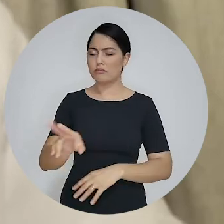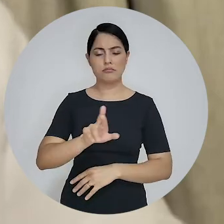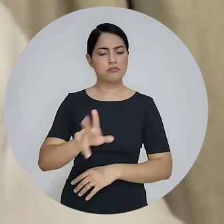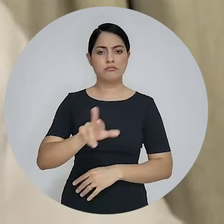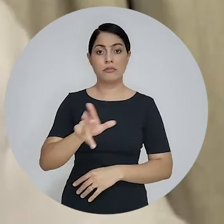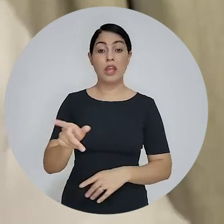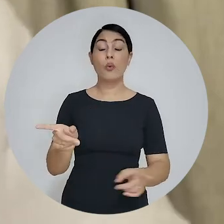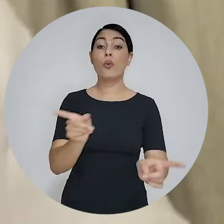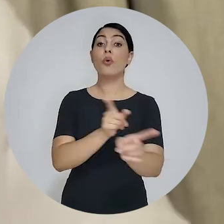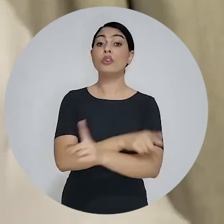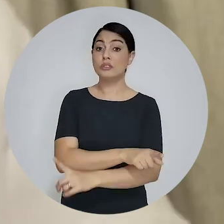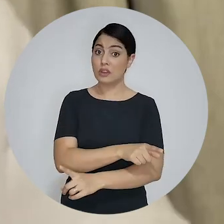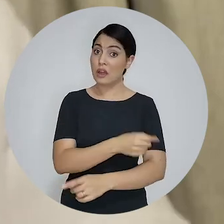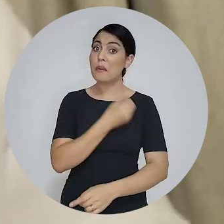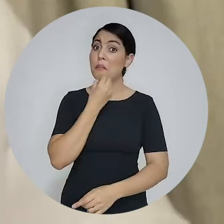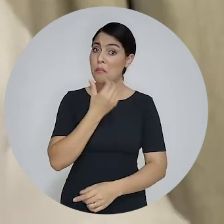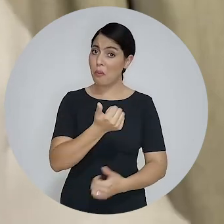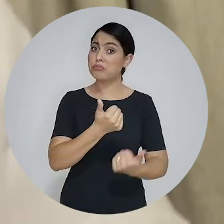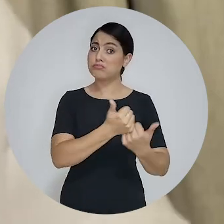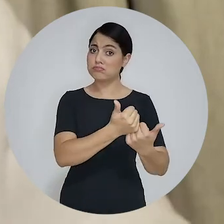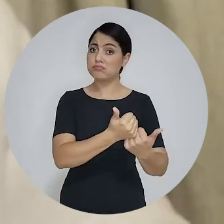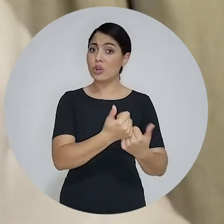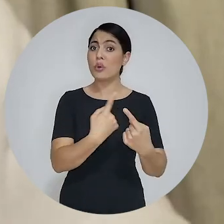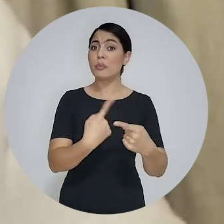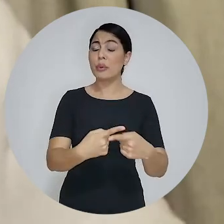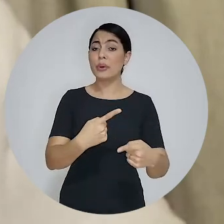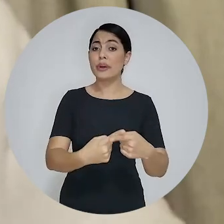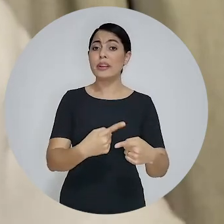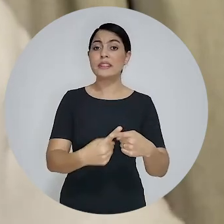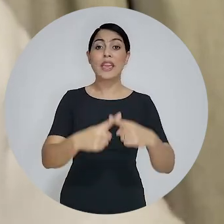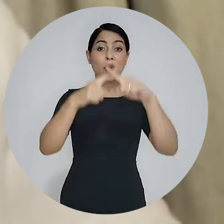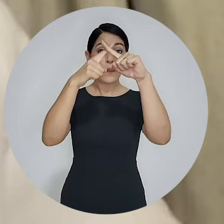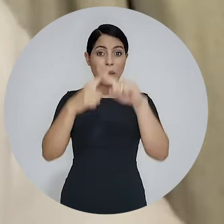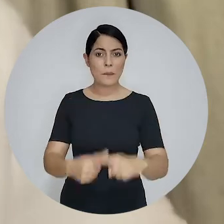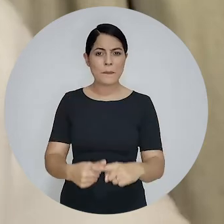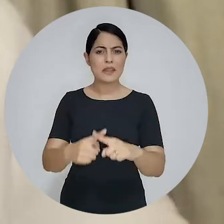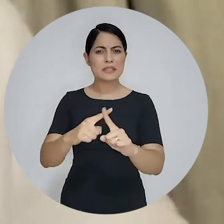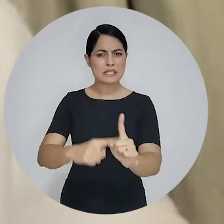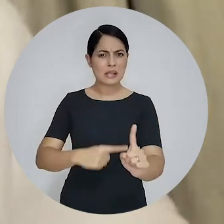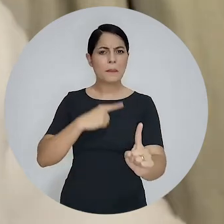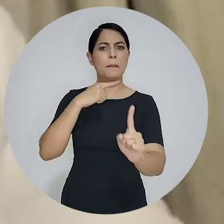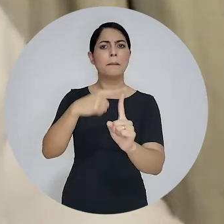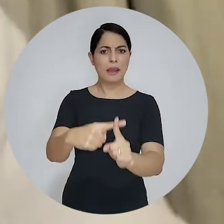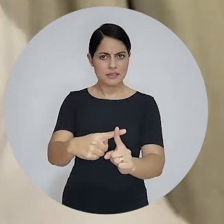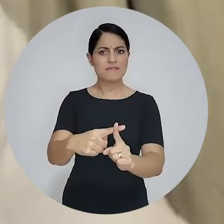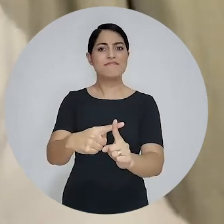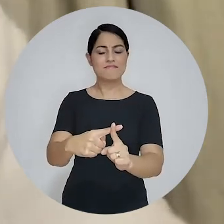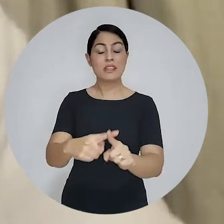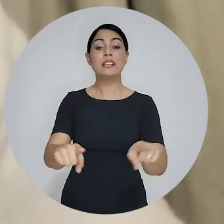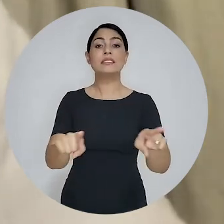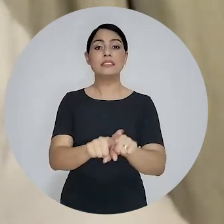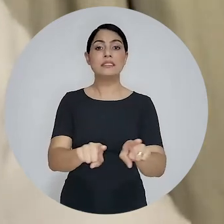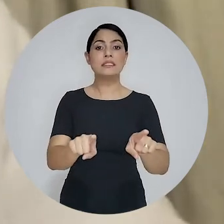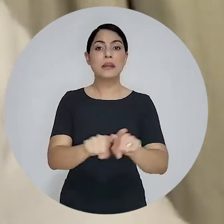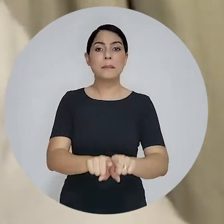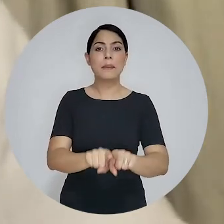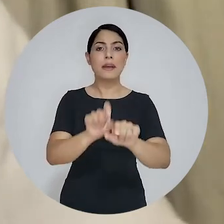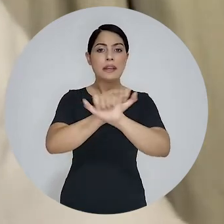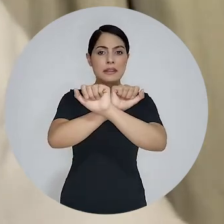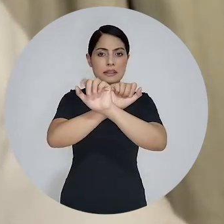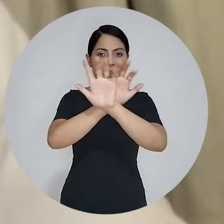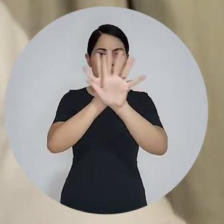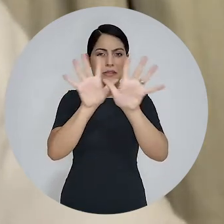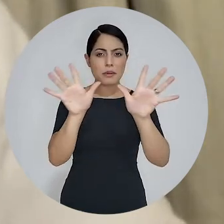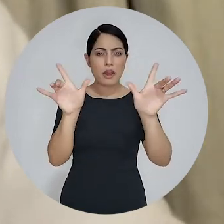muito pelo contrário. Ela traz para os negócios brasileiros uma perspectiva mais competitiva e traz também uma